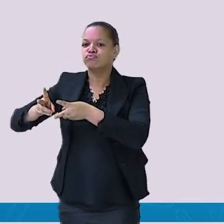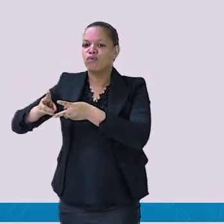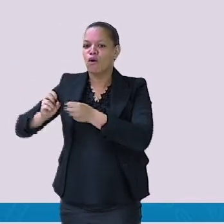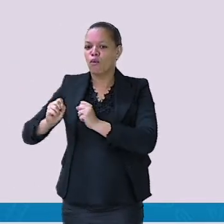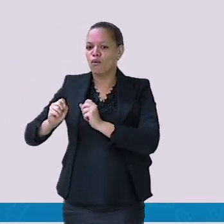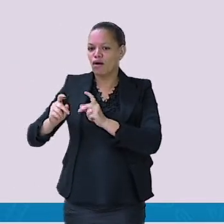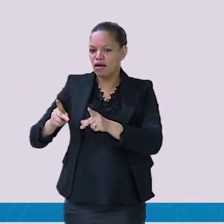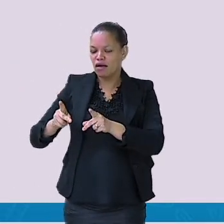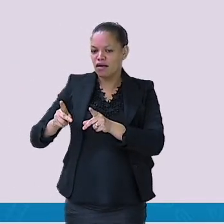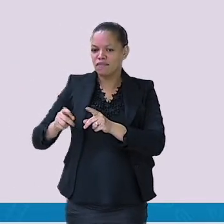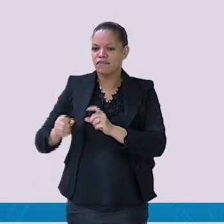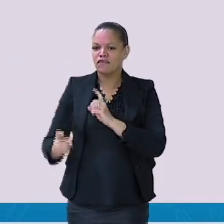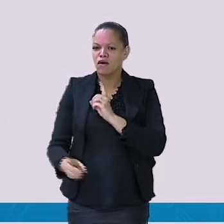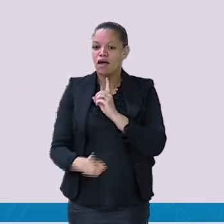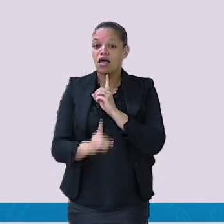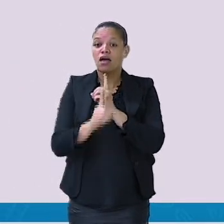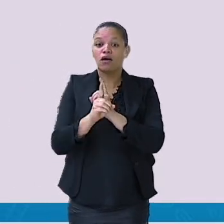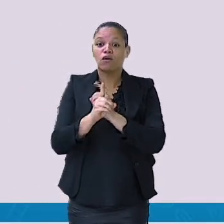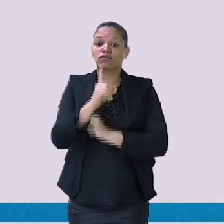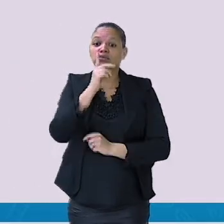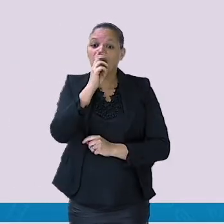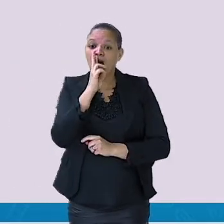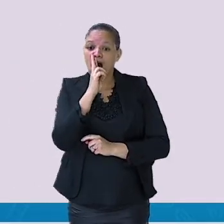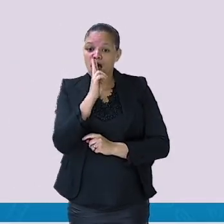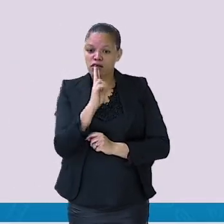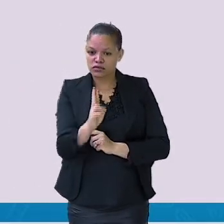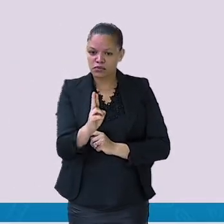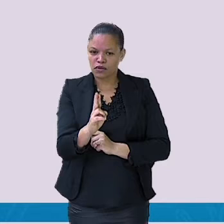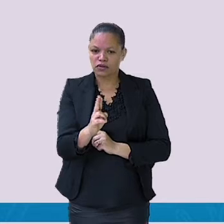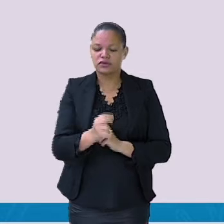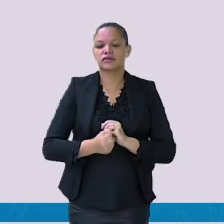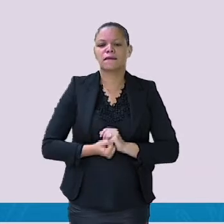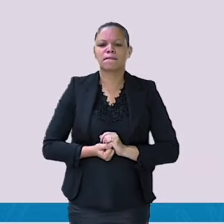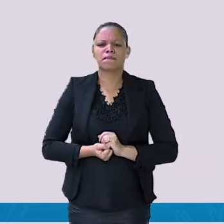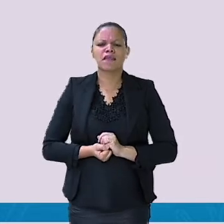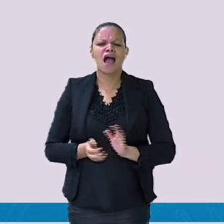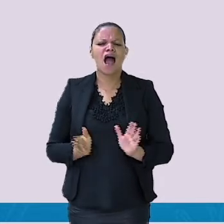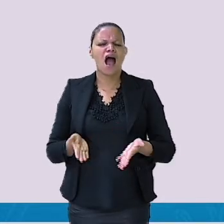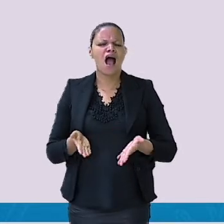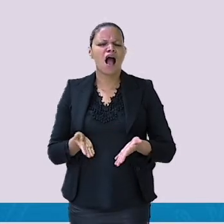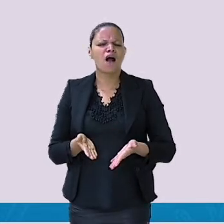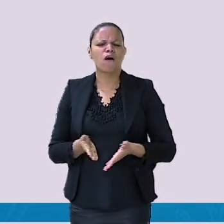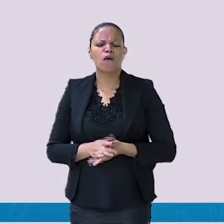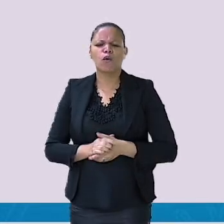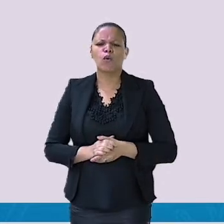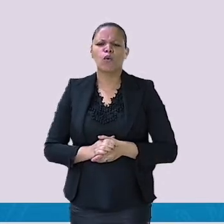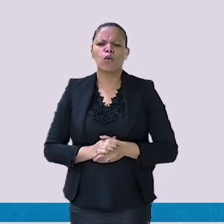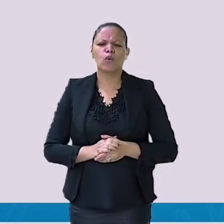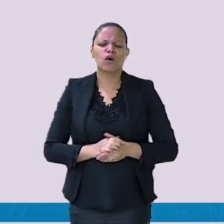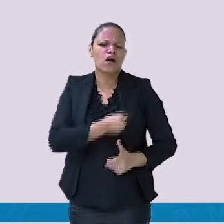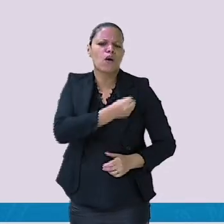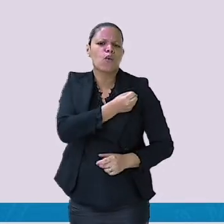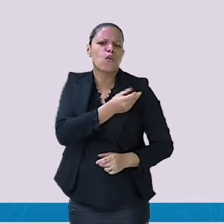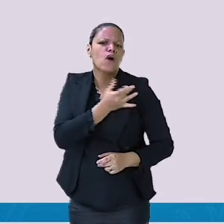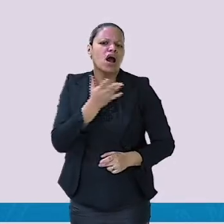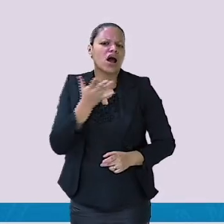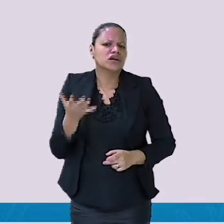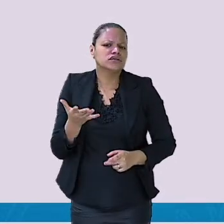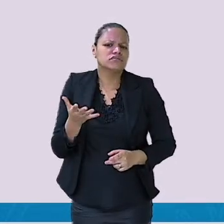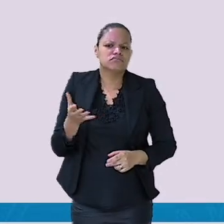ou problema exige uma resposta. Então, qual é a capacidade em mililitros de cada copo?